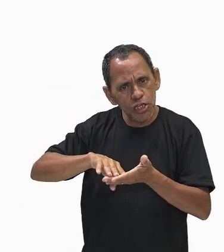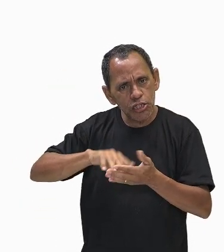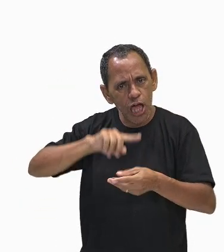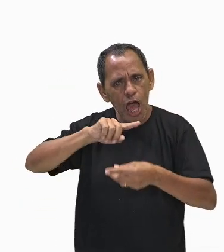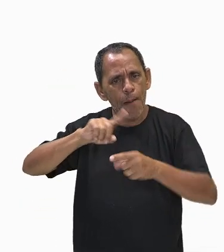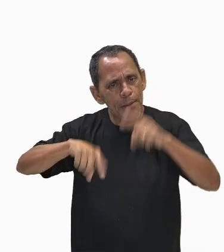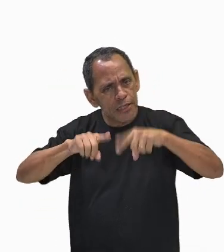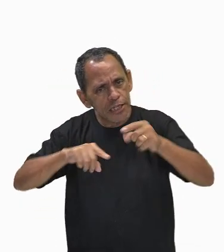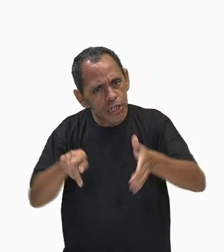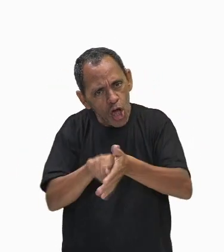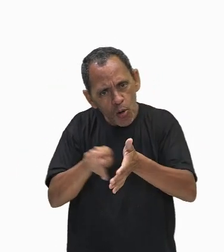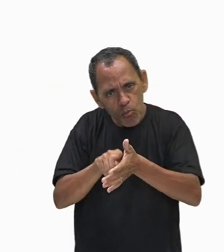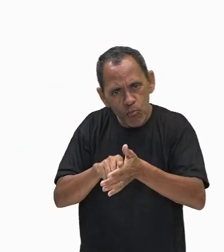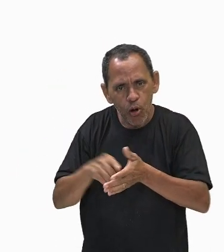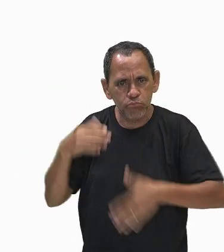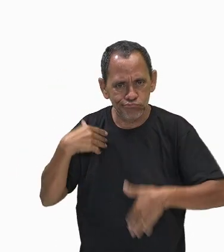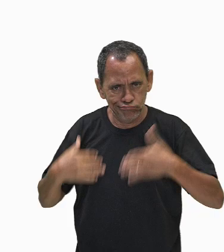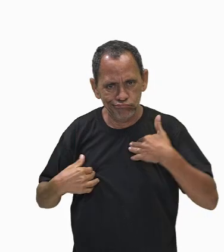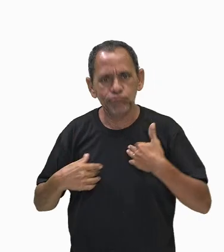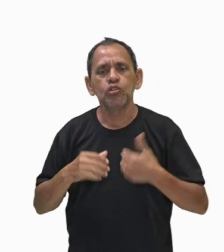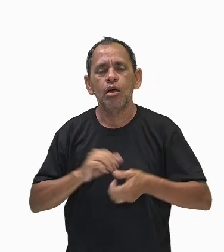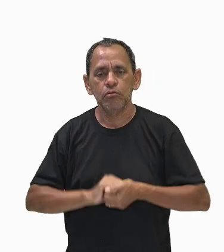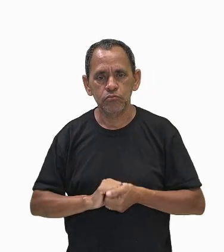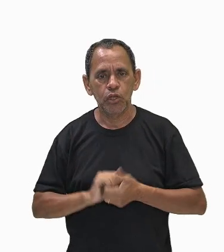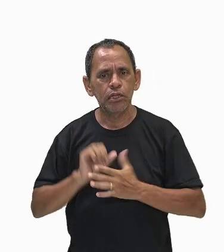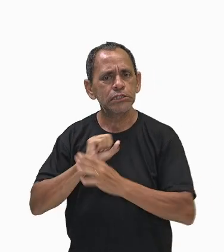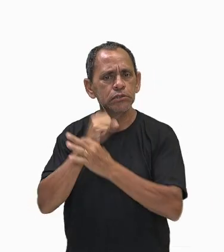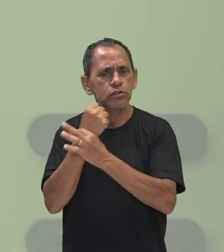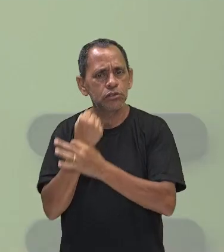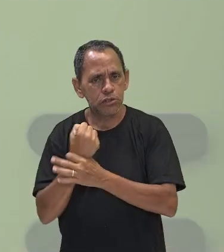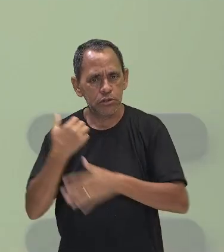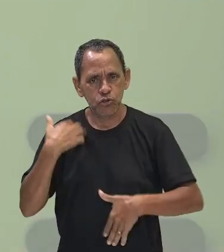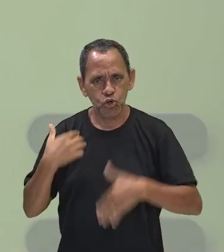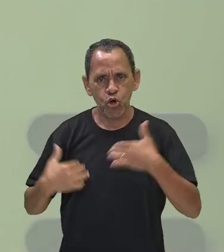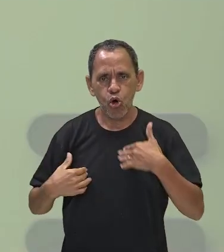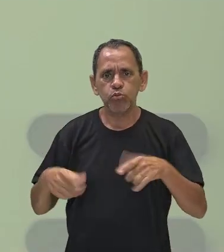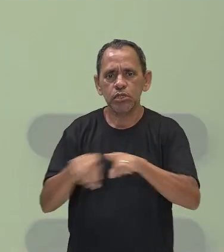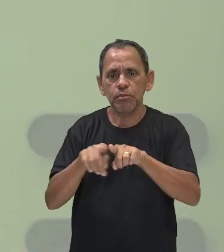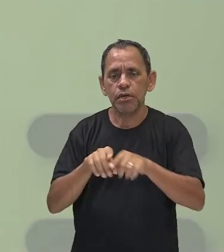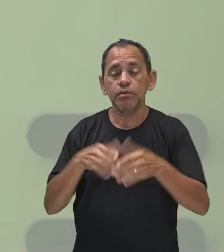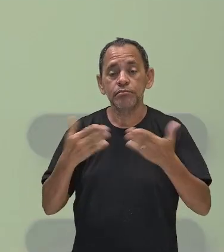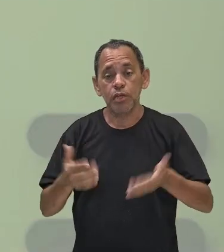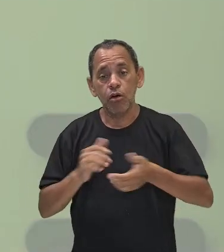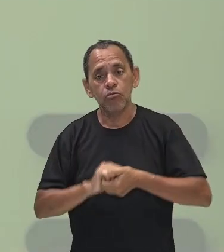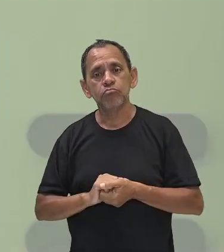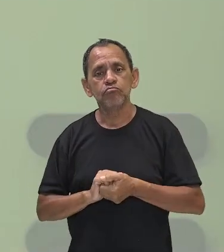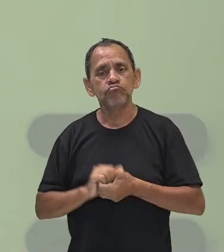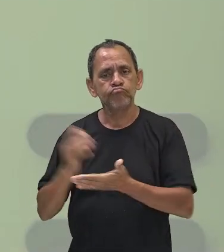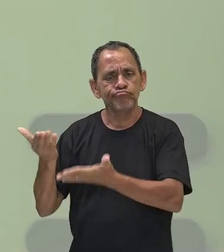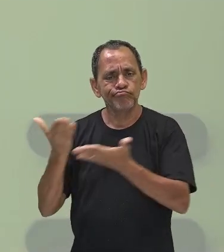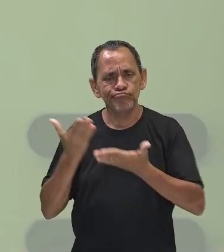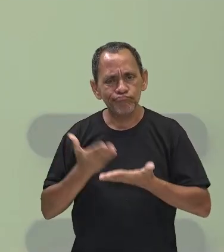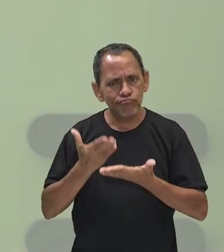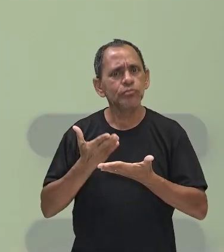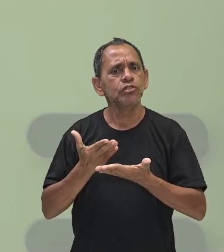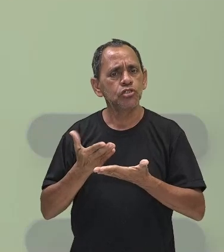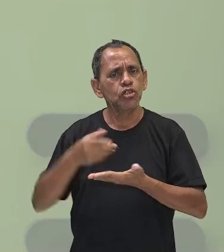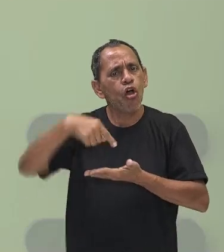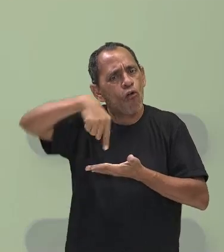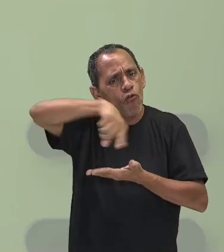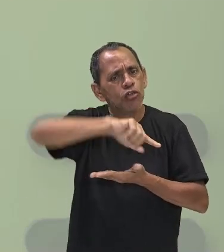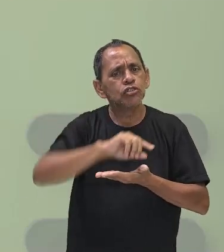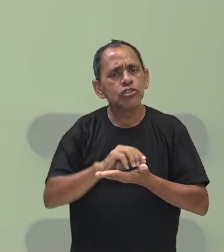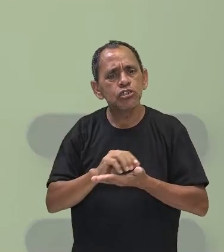interno e garantir o bom funcionamento do corpo. Então, esse convite que eu faço a vocês é para conhecer o